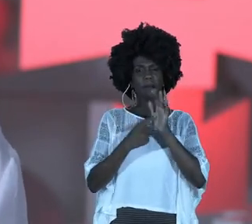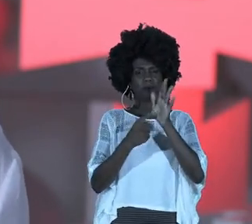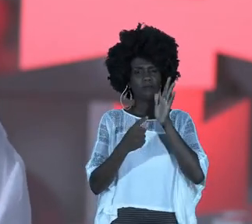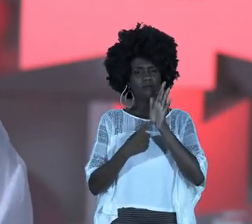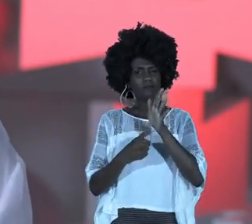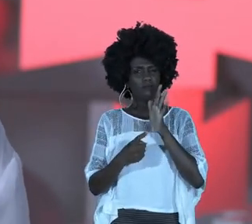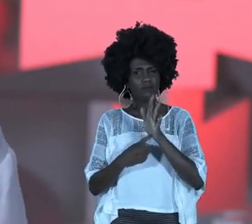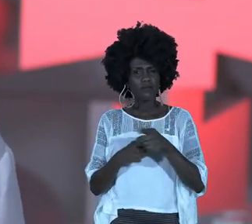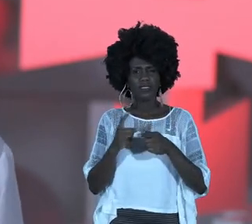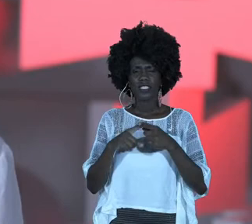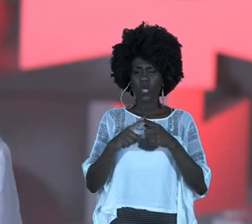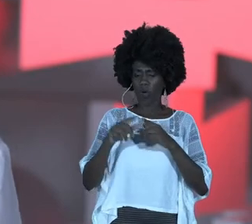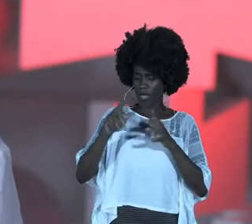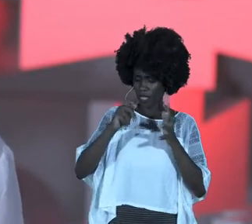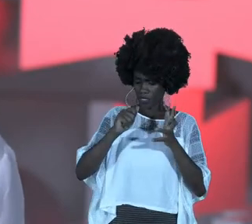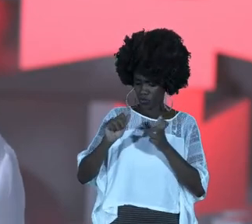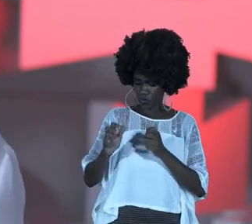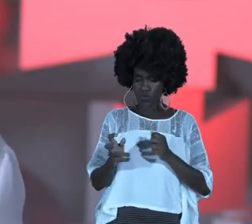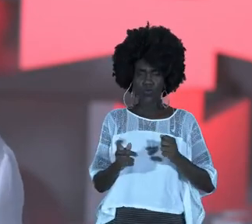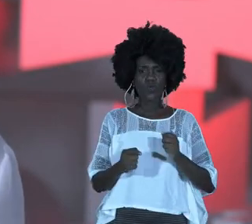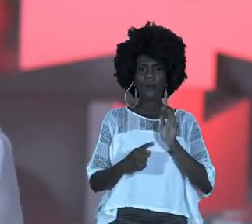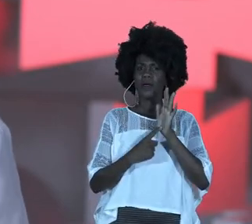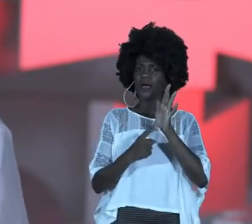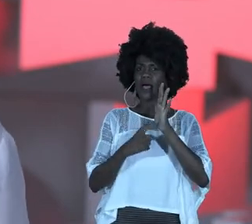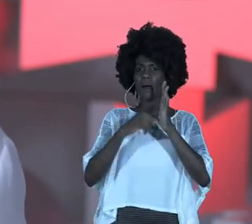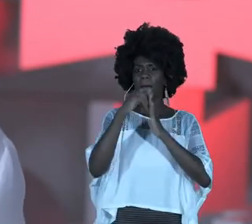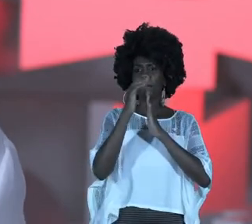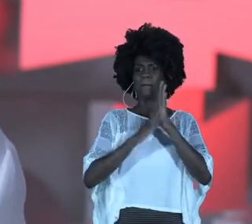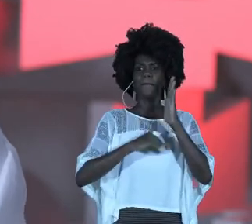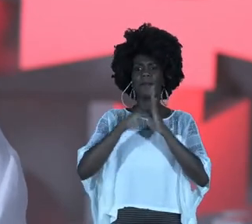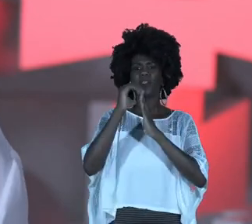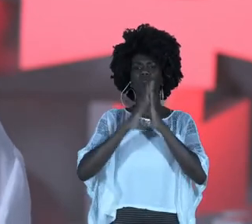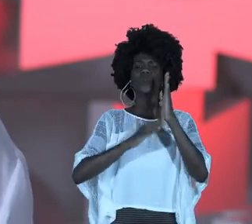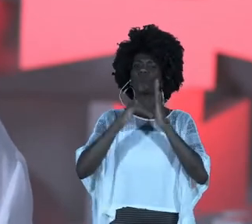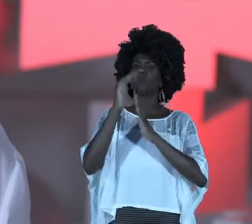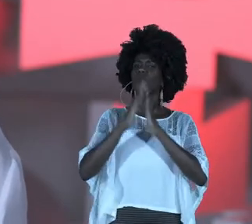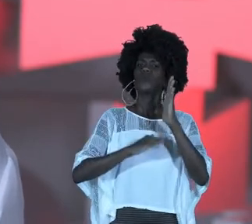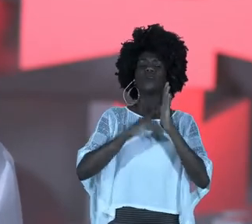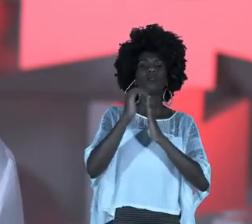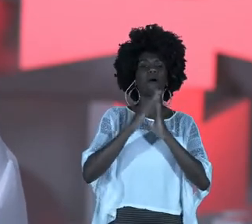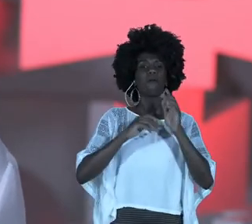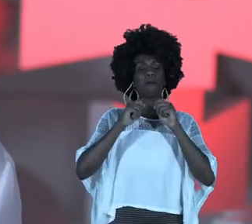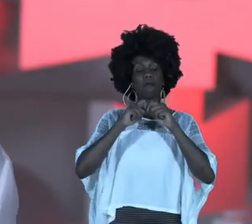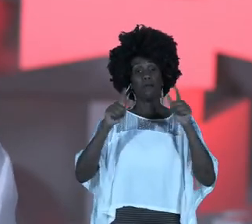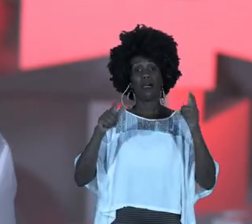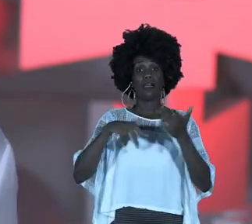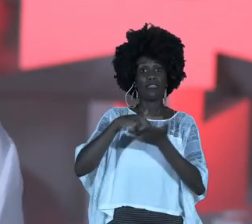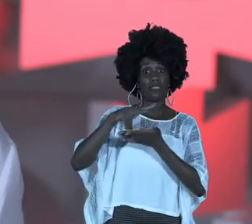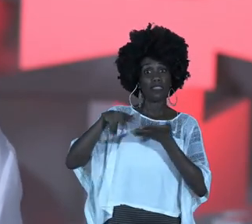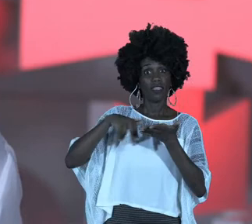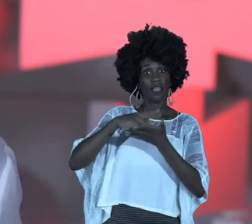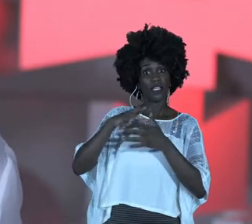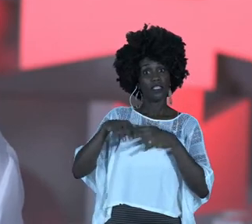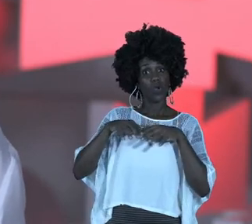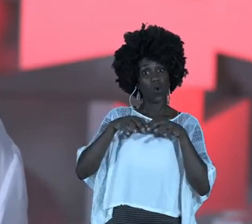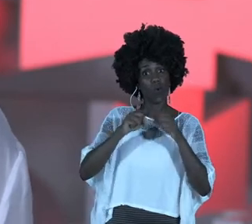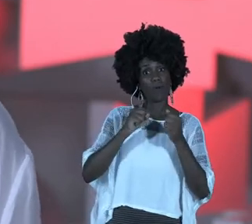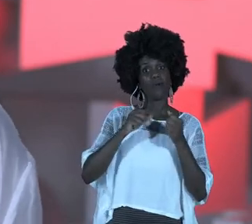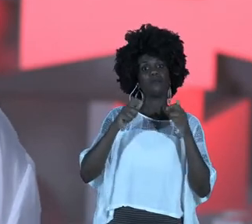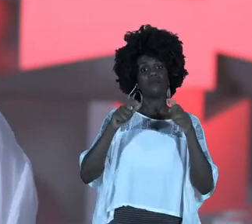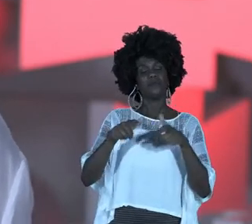instalação, não escultura, mas instalação, pintura expandida. E aí vem a dança e ocupa esse